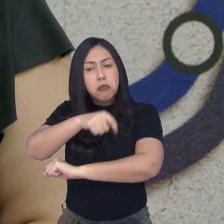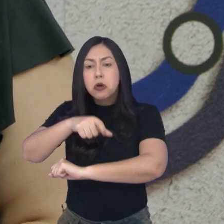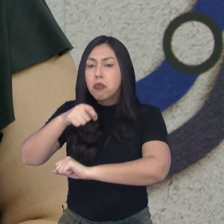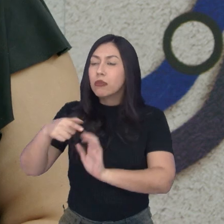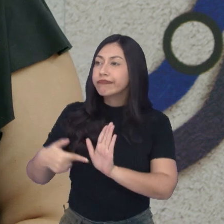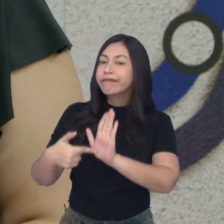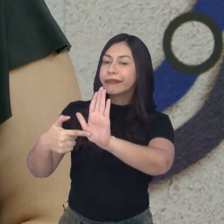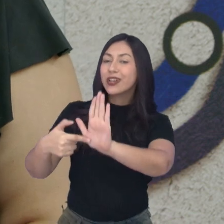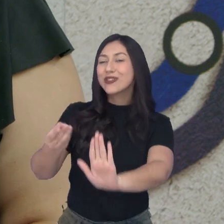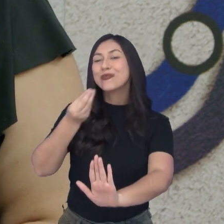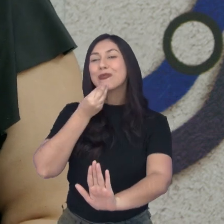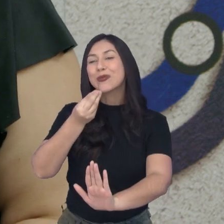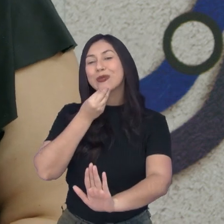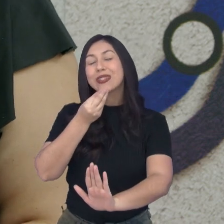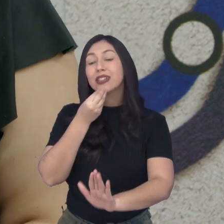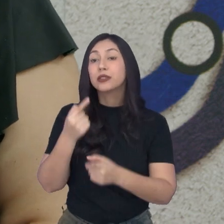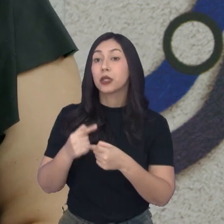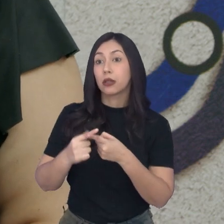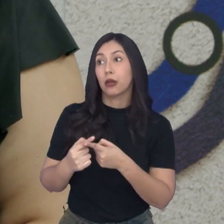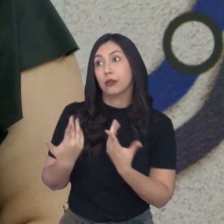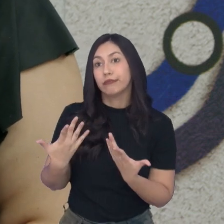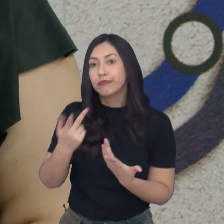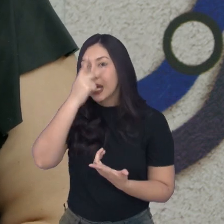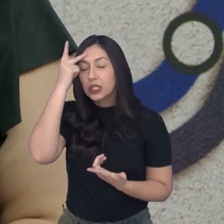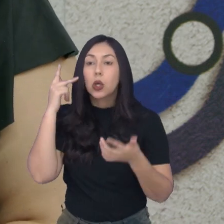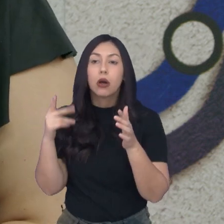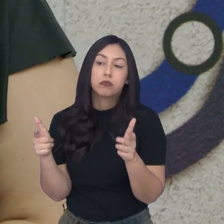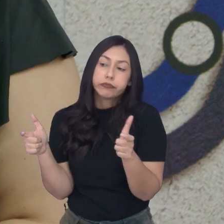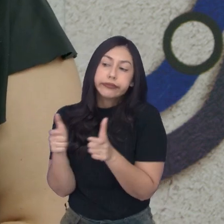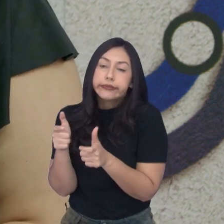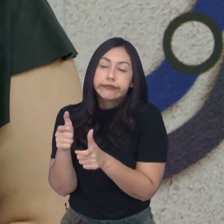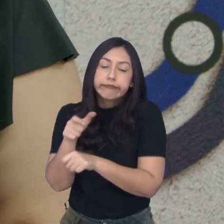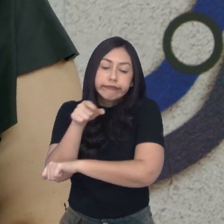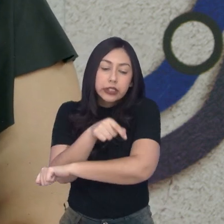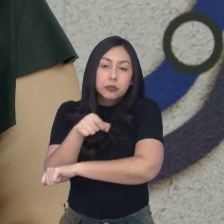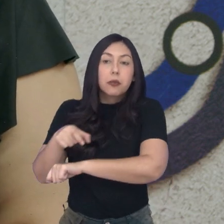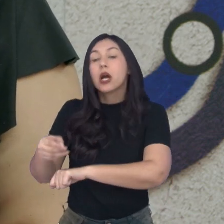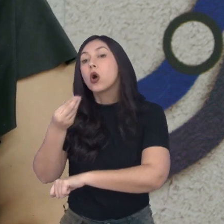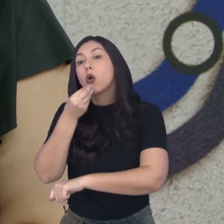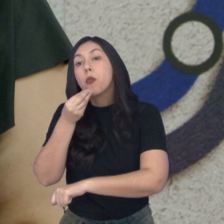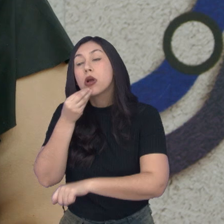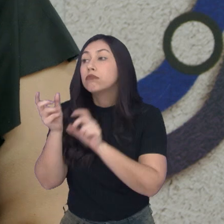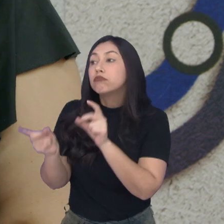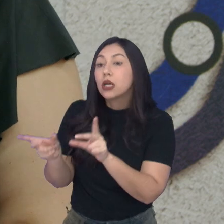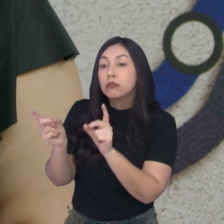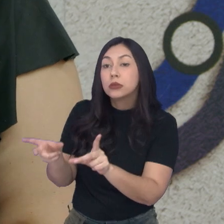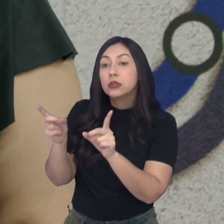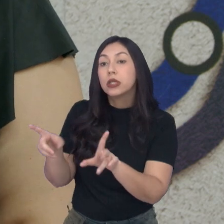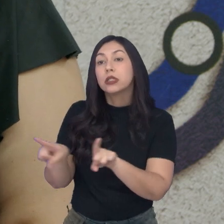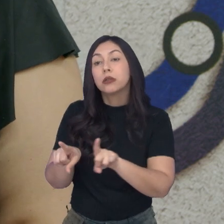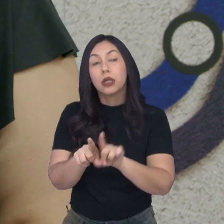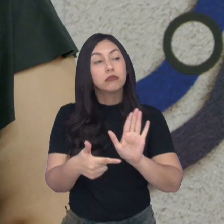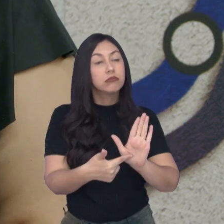Né? Então, nas feiras, a gente traz pequenos produtores, e eles têm a oportunidade de vender o seu produto, apresentar